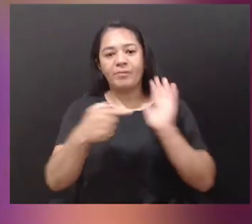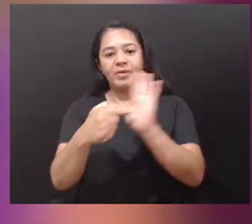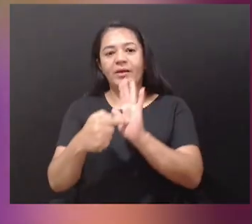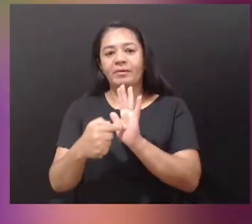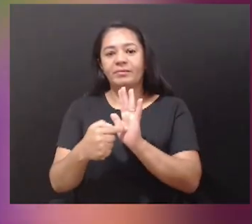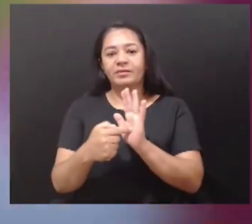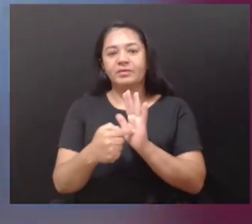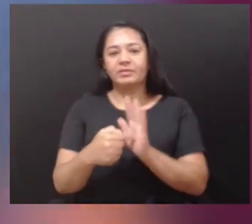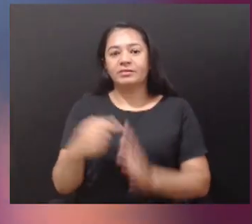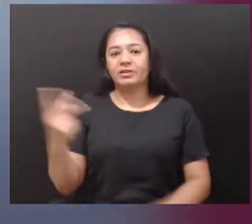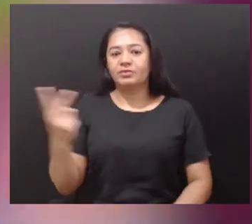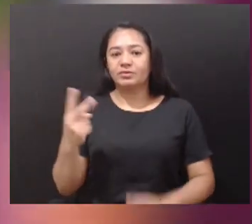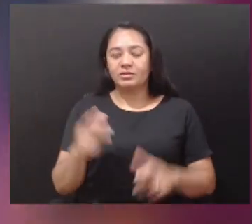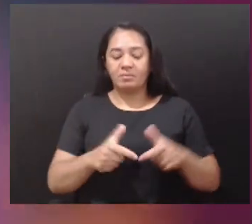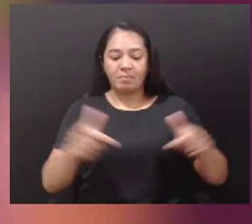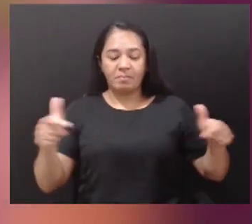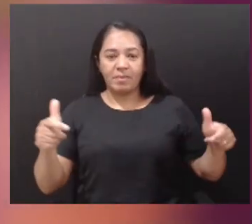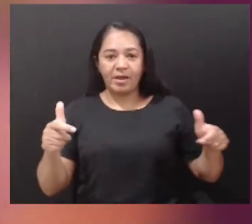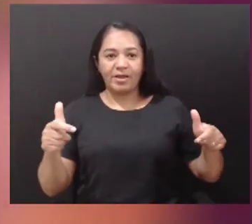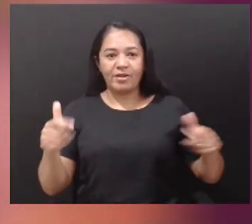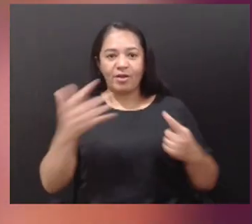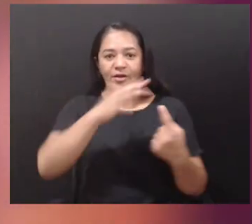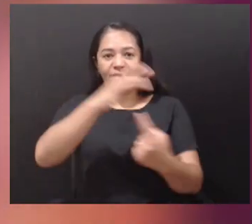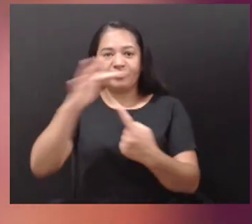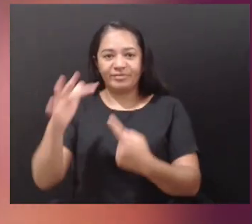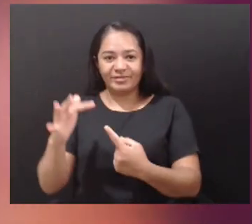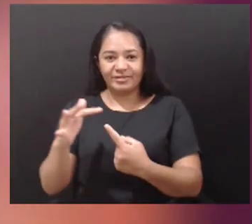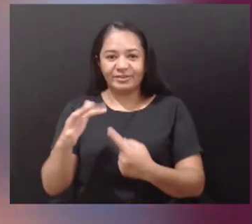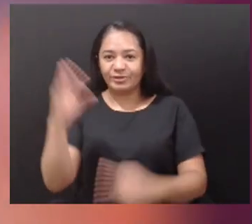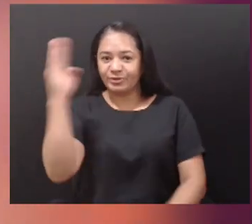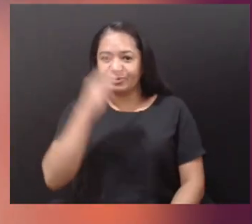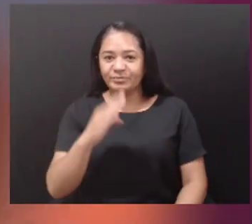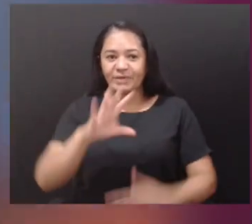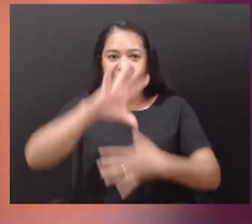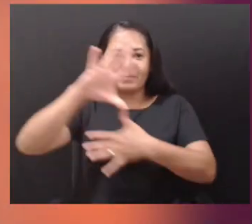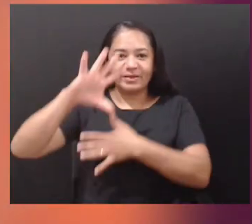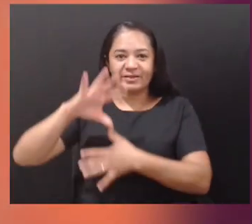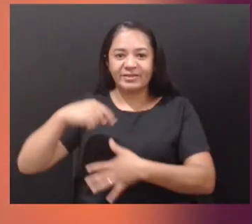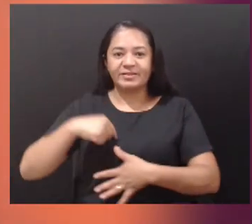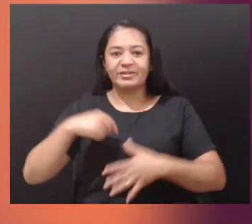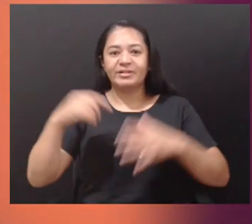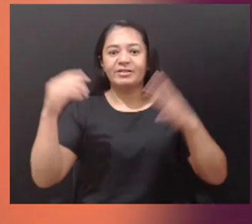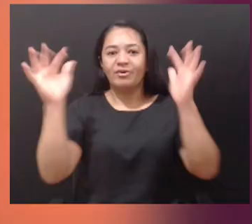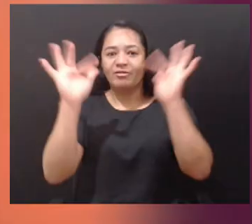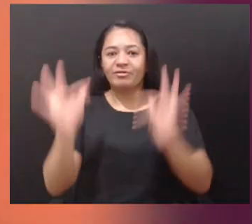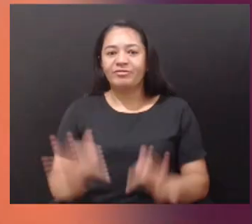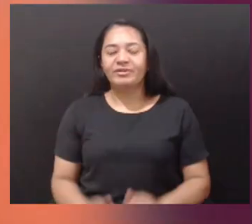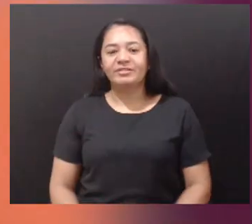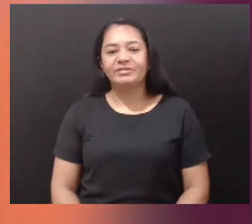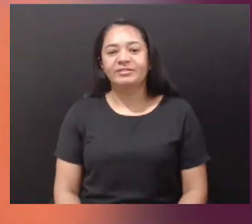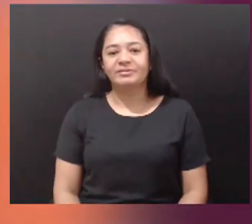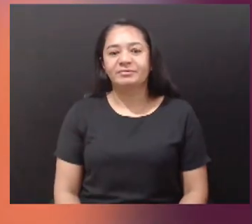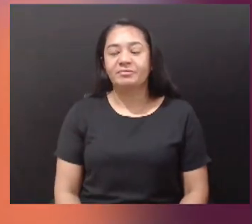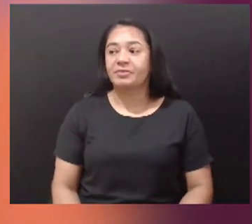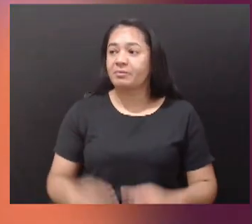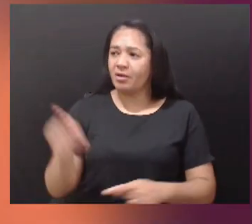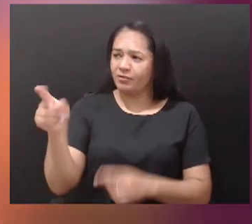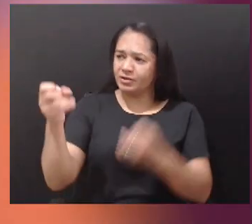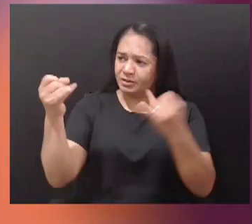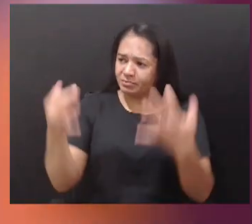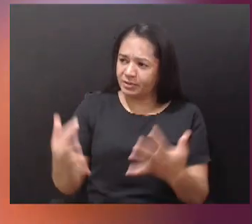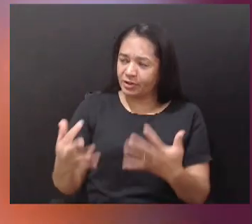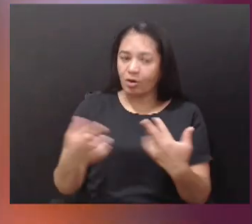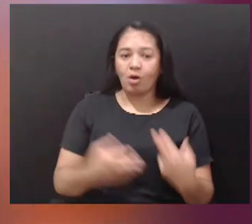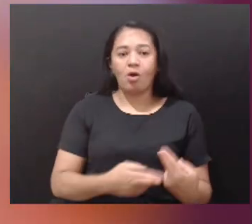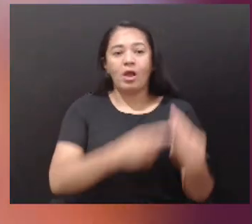América Latina, né? A Hair Brasil e a Beauty Fair, que me deixou bastante contente. Mas aí você disse que a dona do salão, na ocasião em